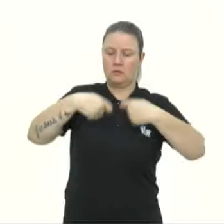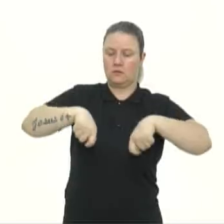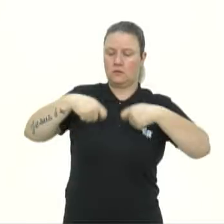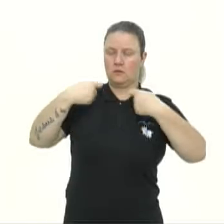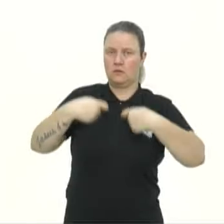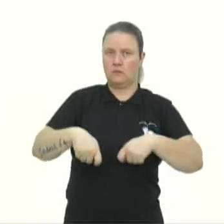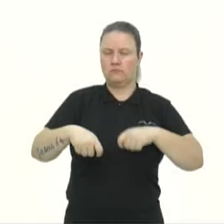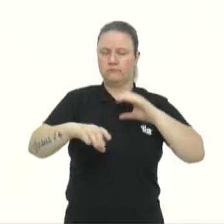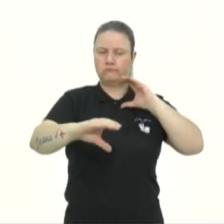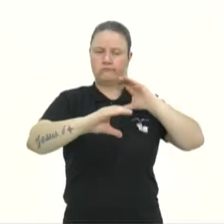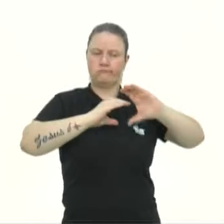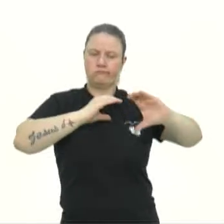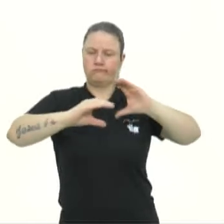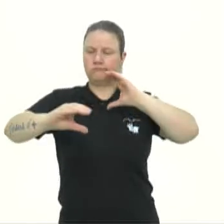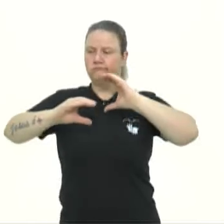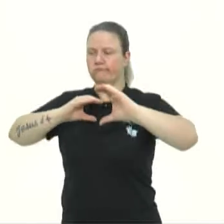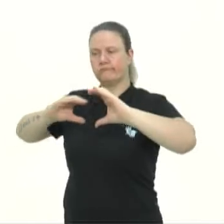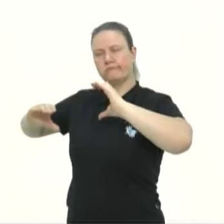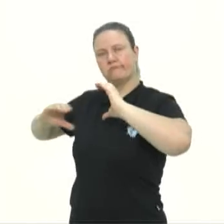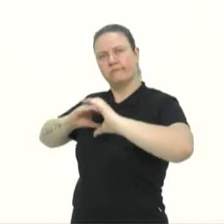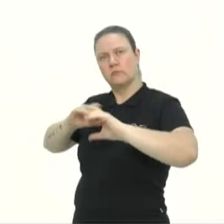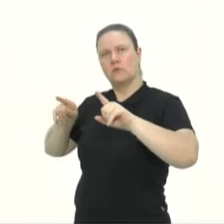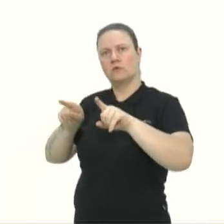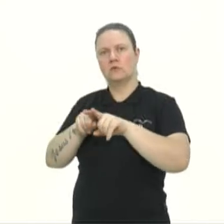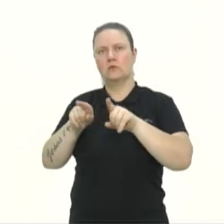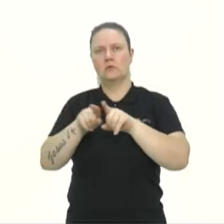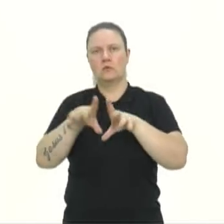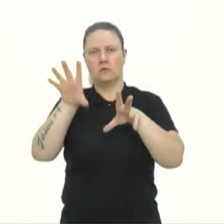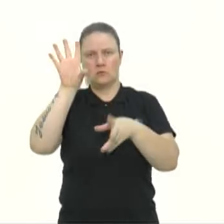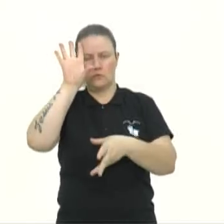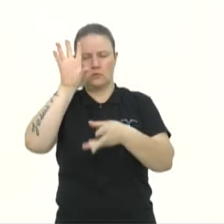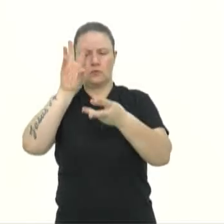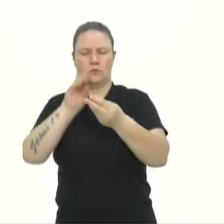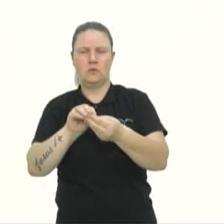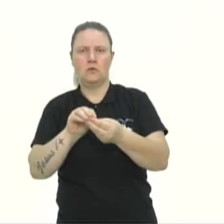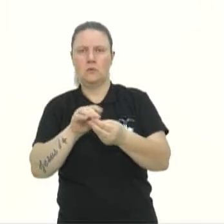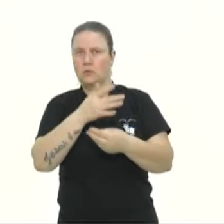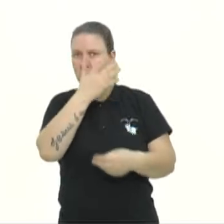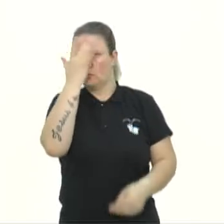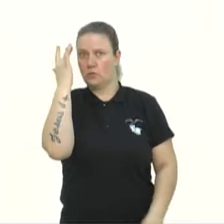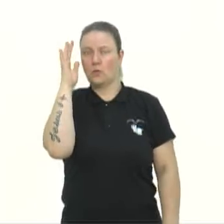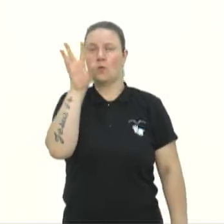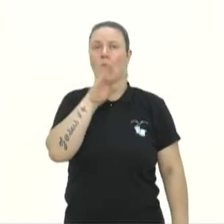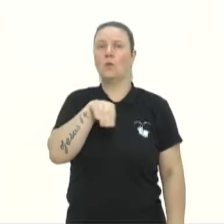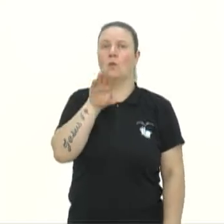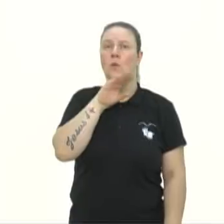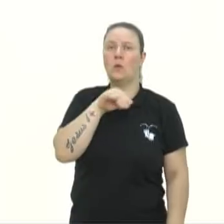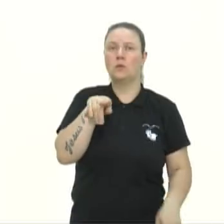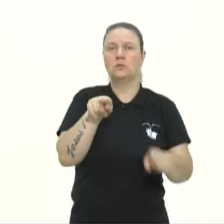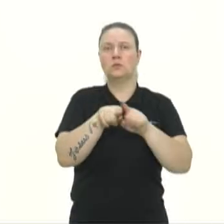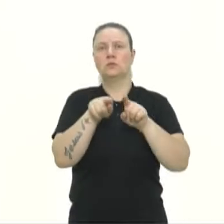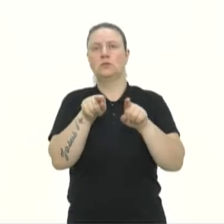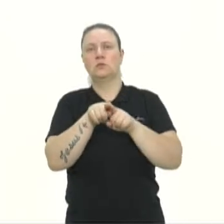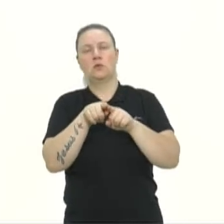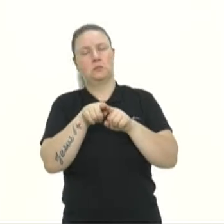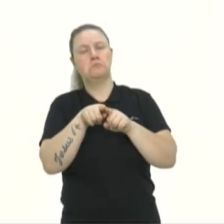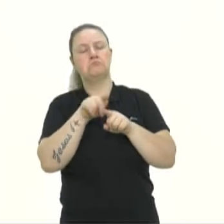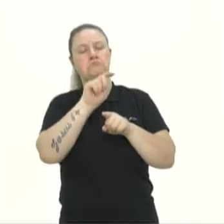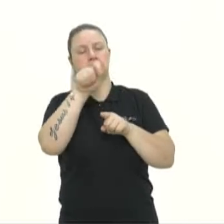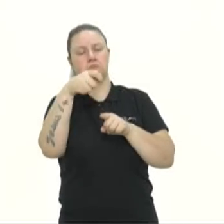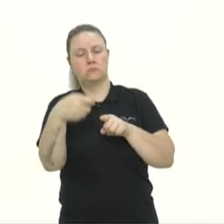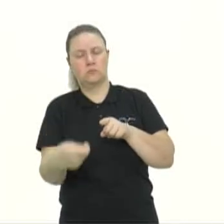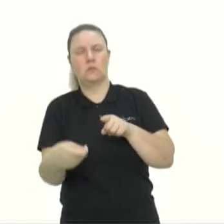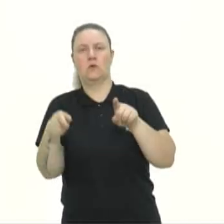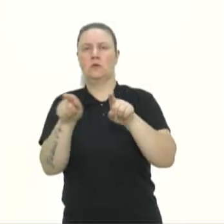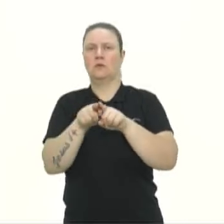necessidades comunicativas e cognitivas dos falantes, tá? Assim, quando julgamos errada